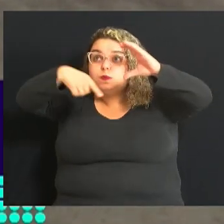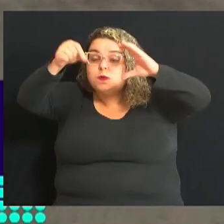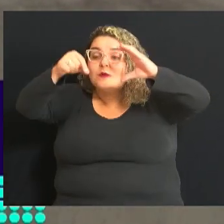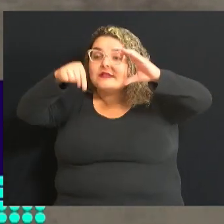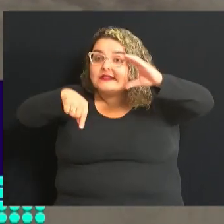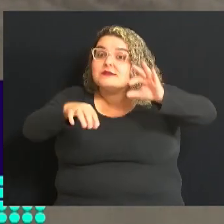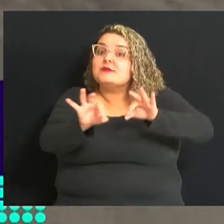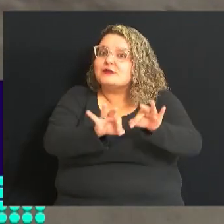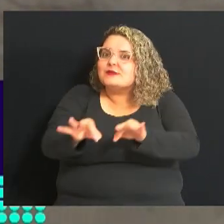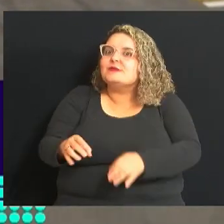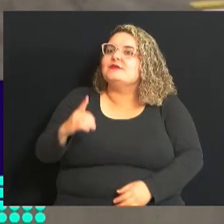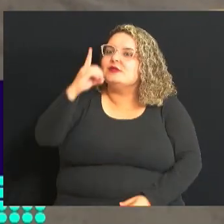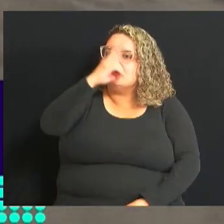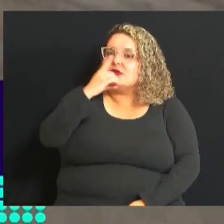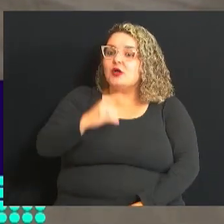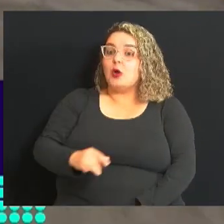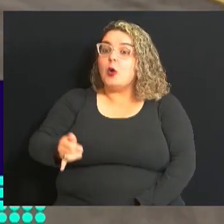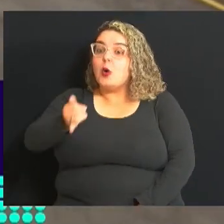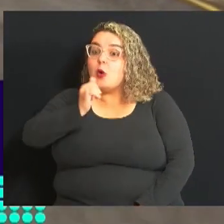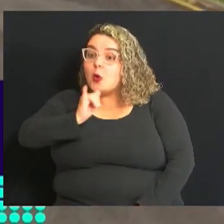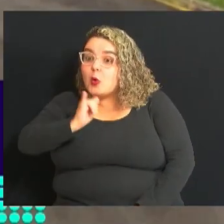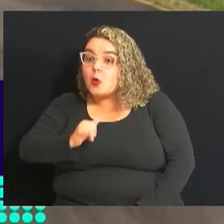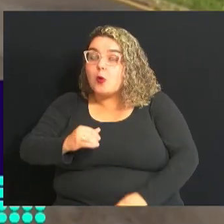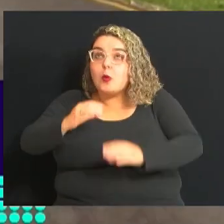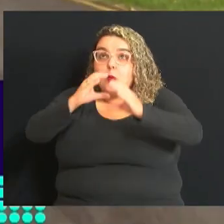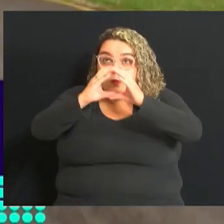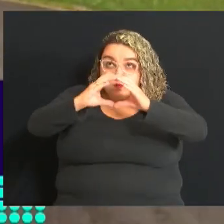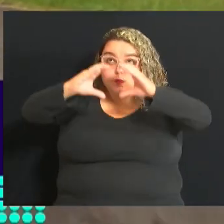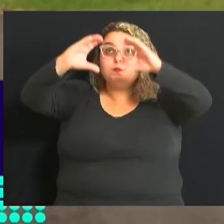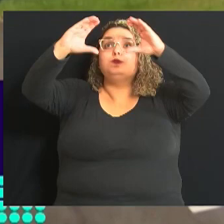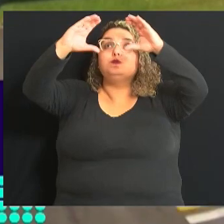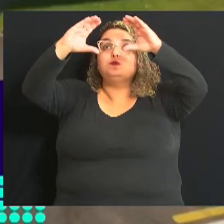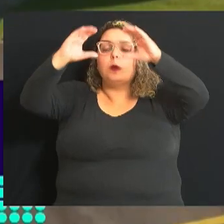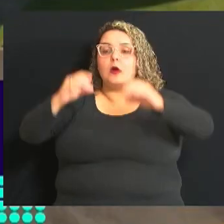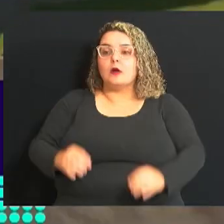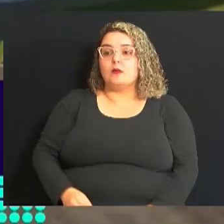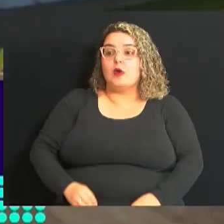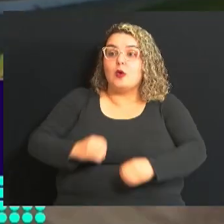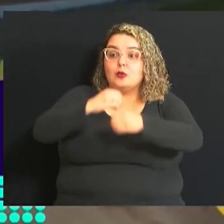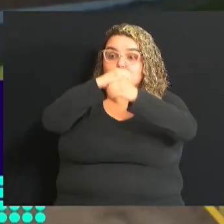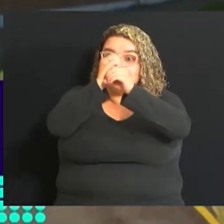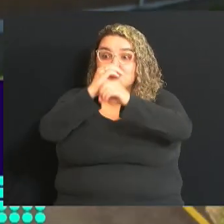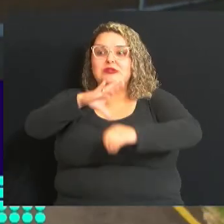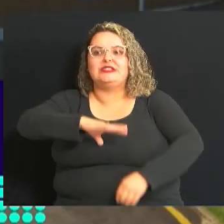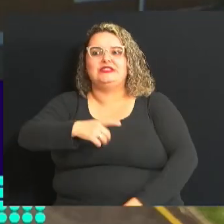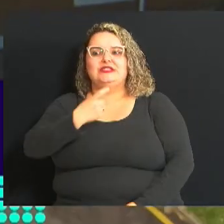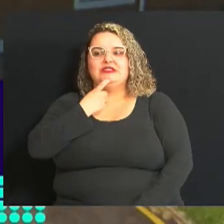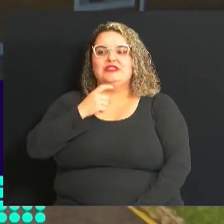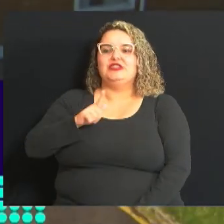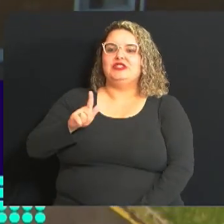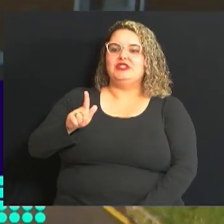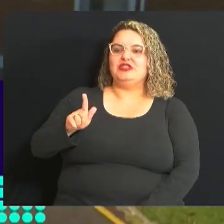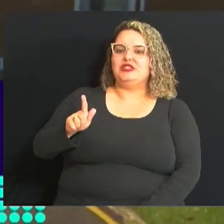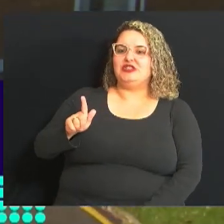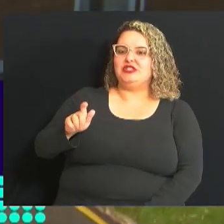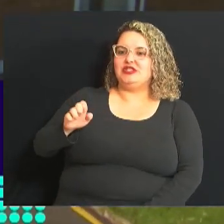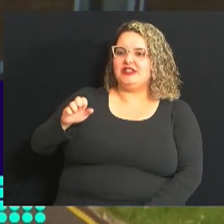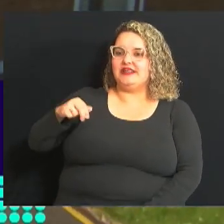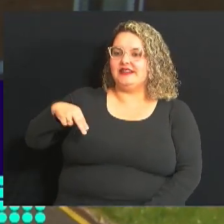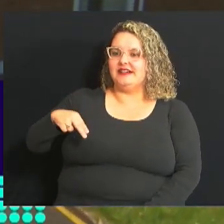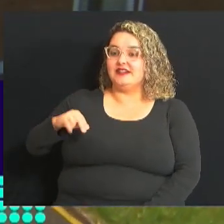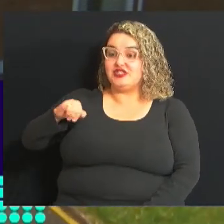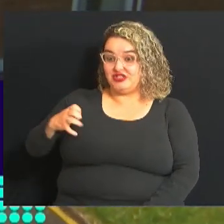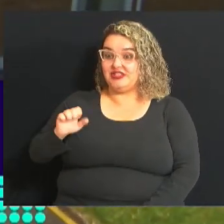domingo, Contos na Lua Cheia. Será realizado no Observatório Municipal Gianni Colini, que abre as portas